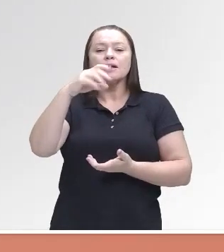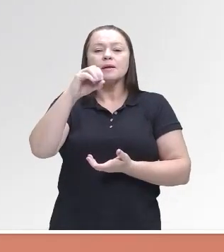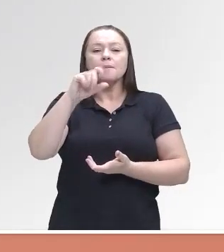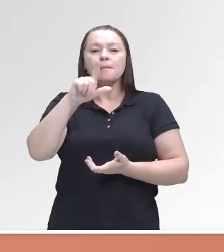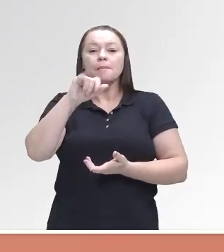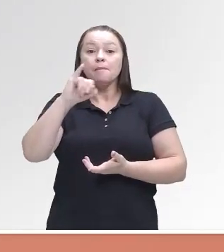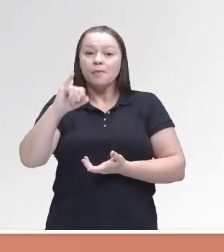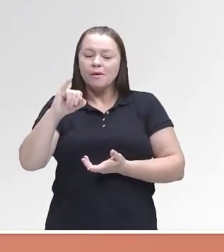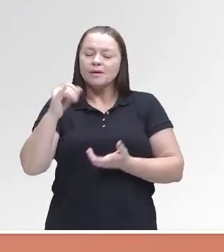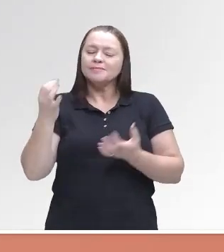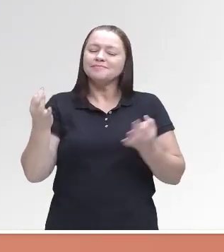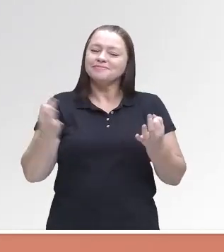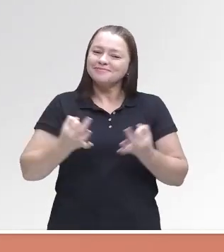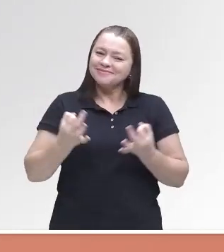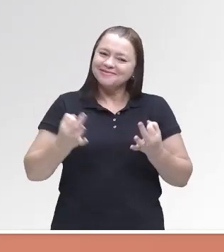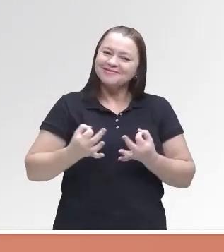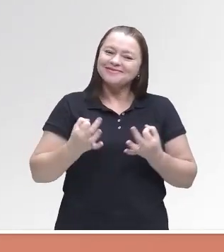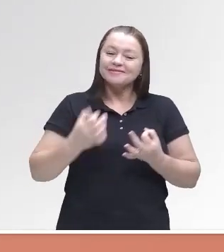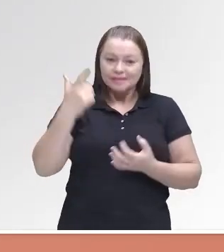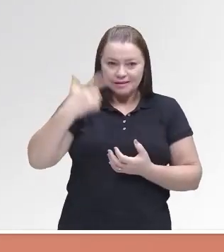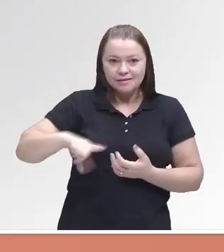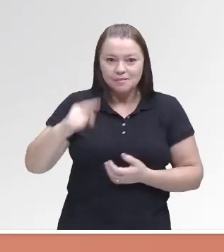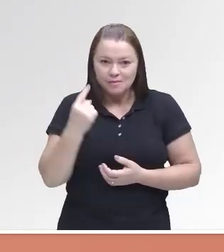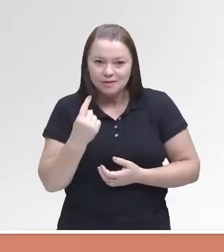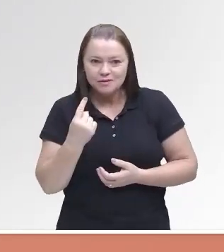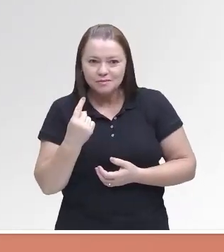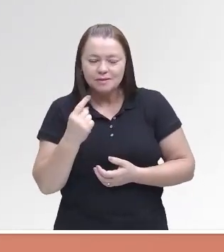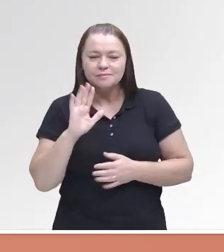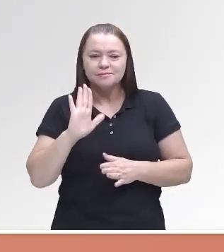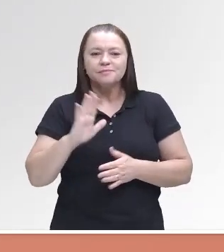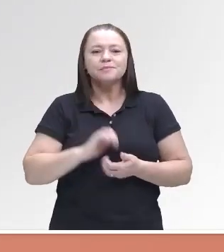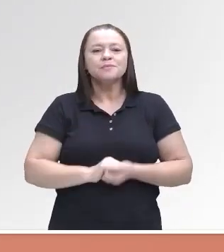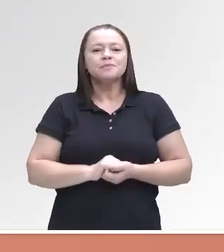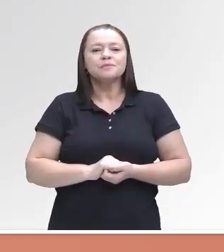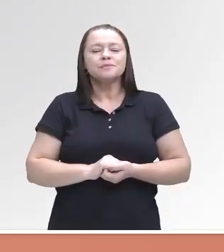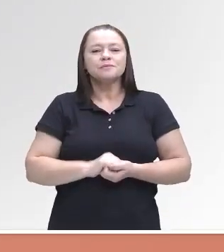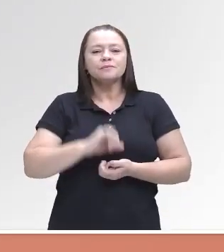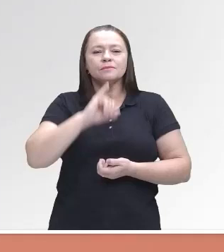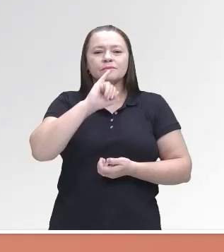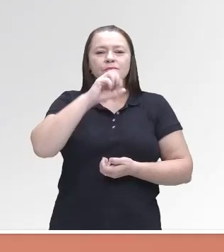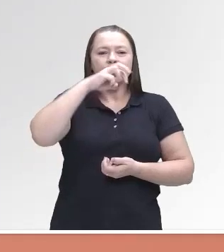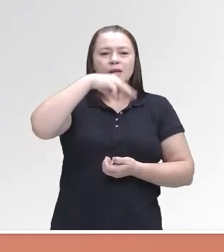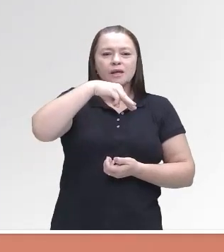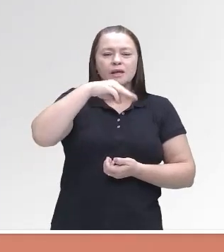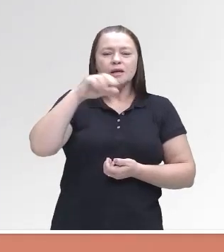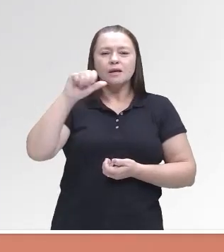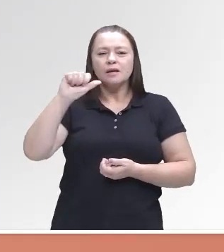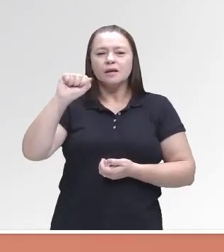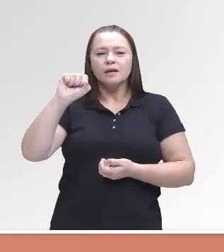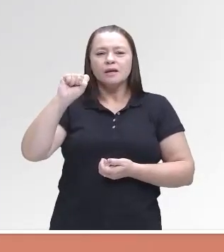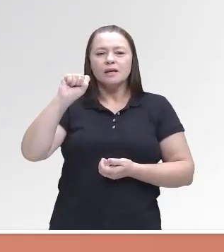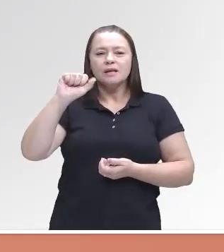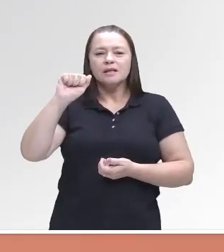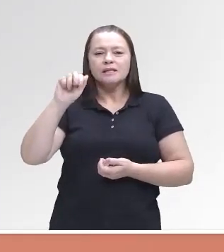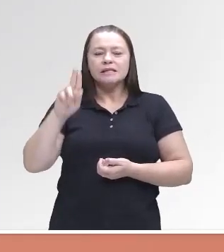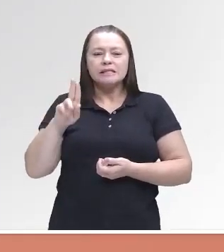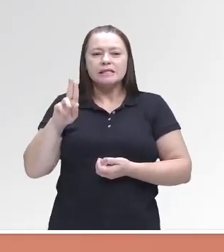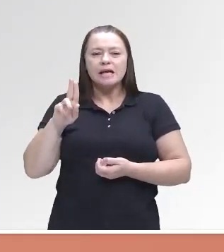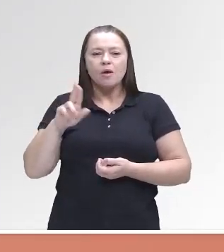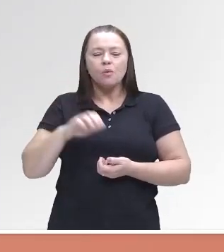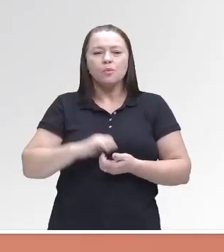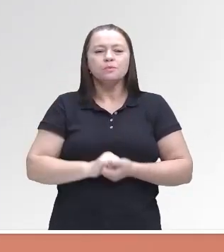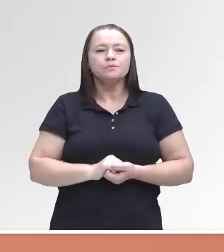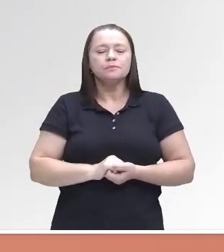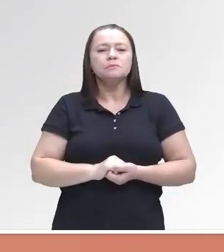Polissílaba. Isso mesmo. Vamos mais um? Esse aqui. Que palavra é essa?